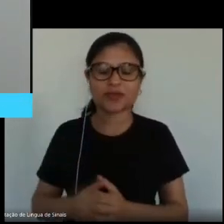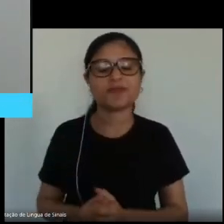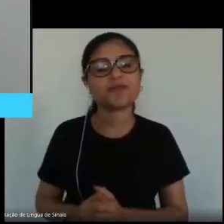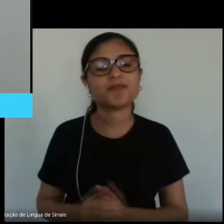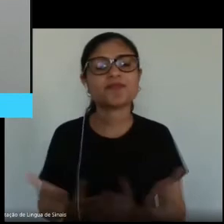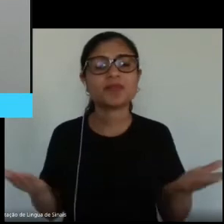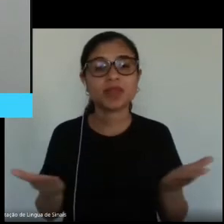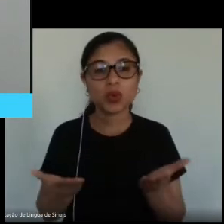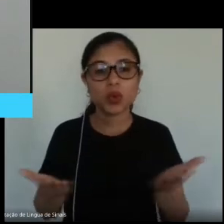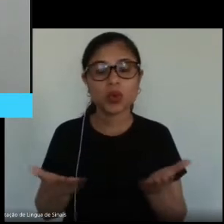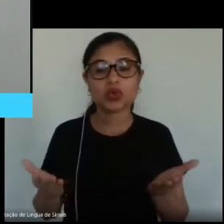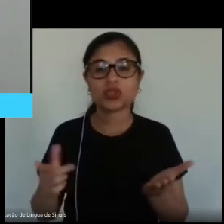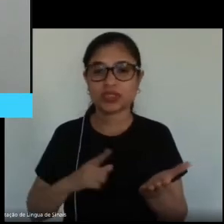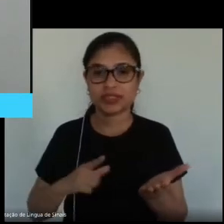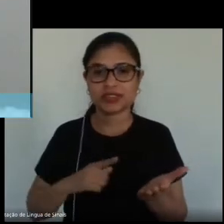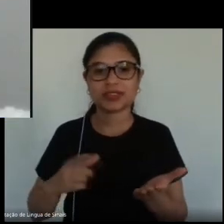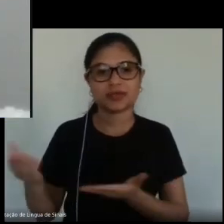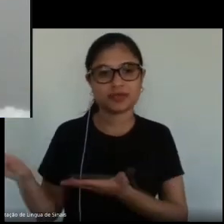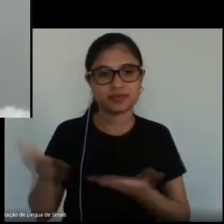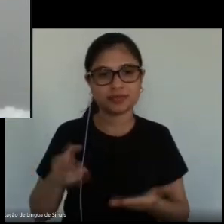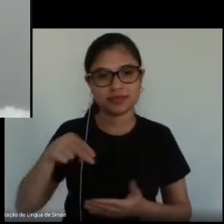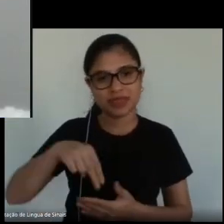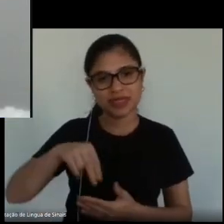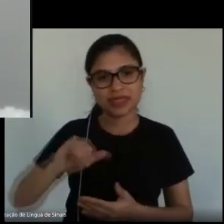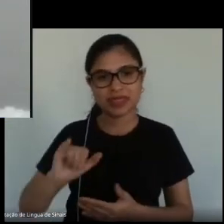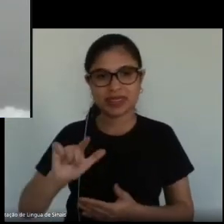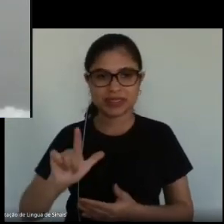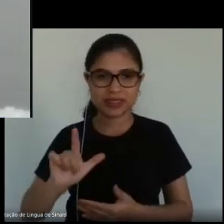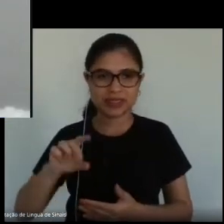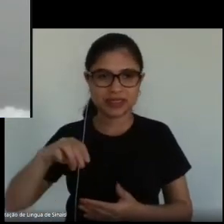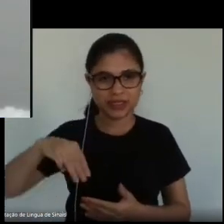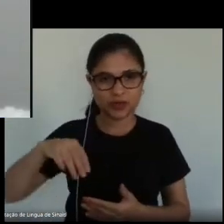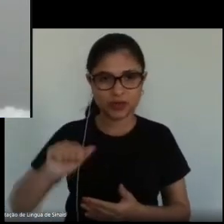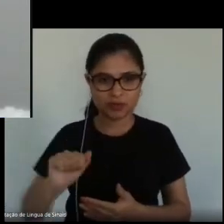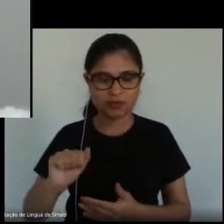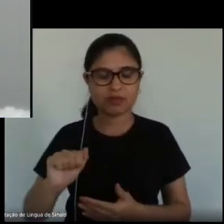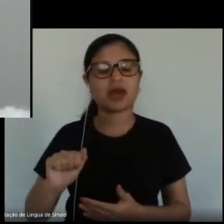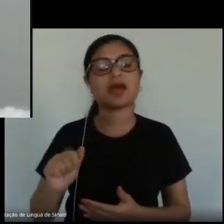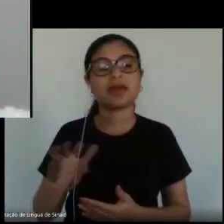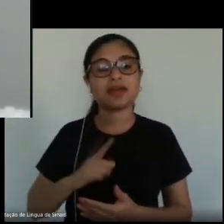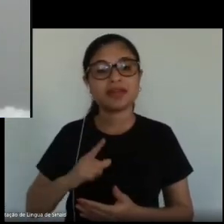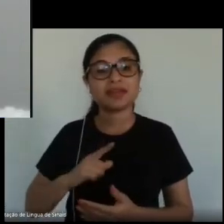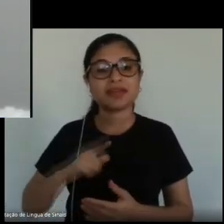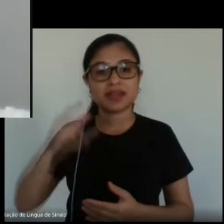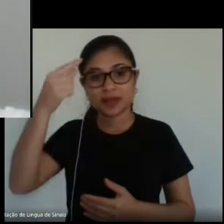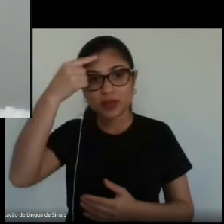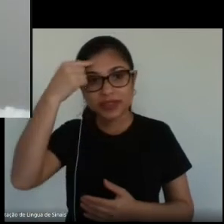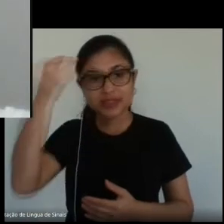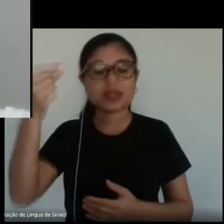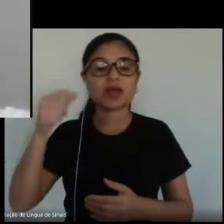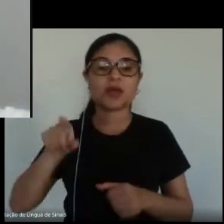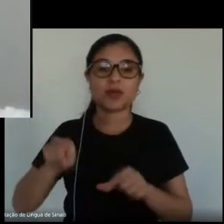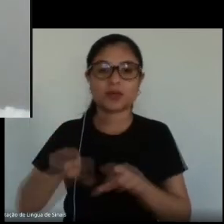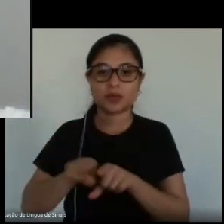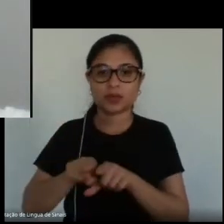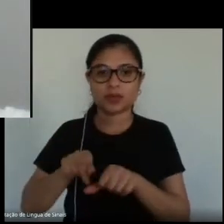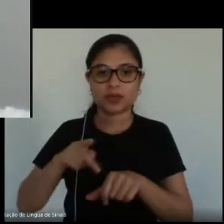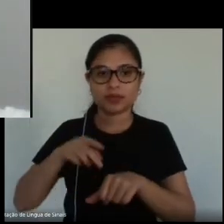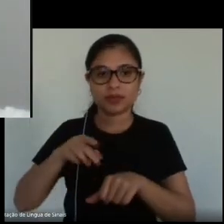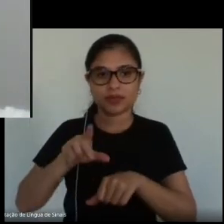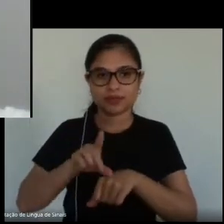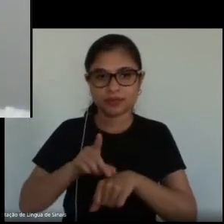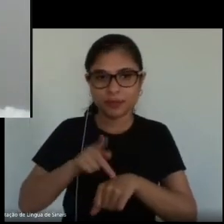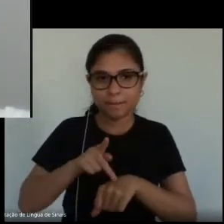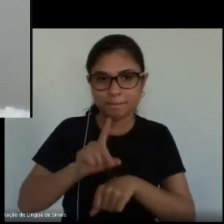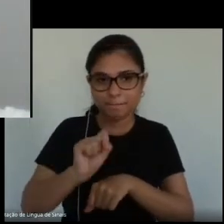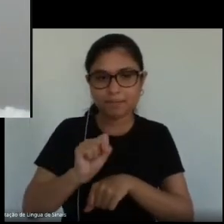com a presença de Nilmas Renildes da Silva. Ela possui graduação e licenciatura em Psicologia, graduação em